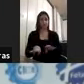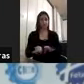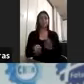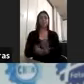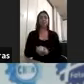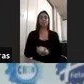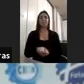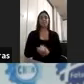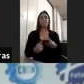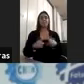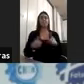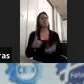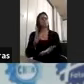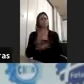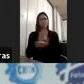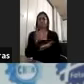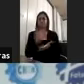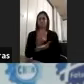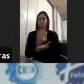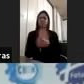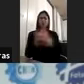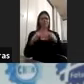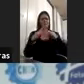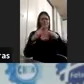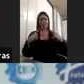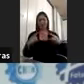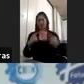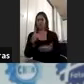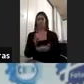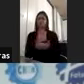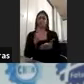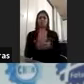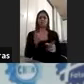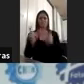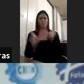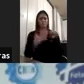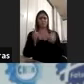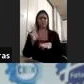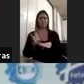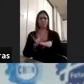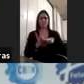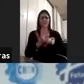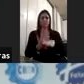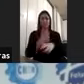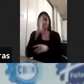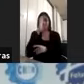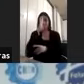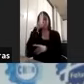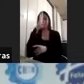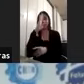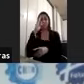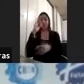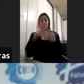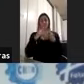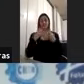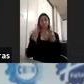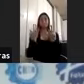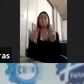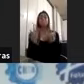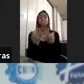vai se multiplicando as barracas de trabalhadores com a família. Eles chegam lá, levam as crianças